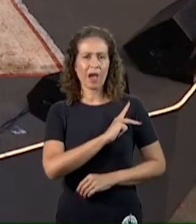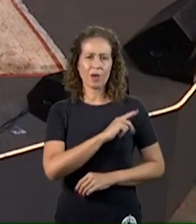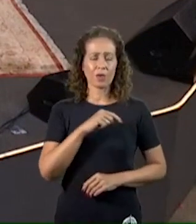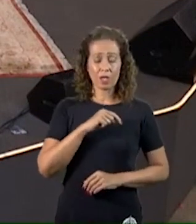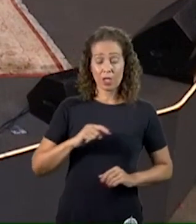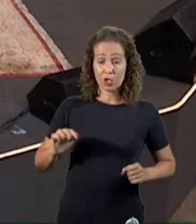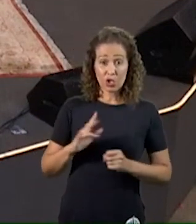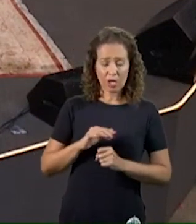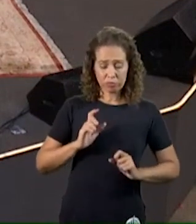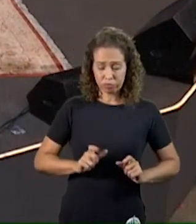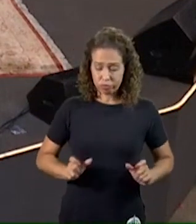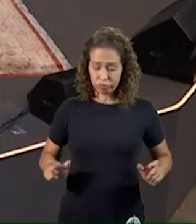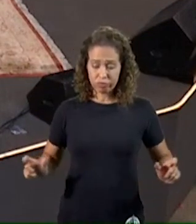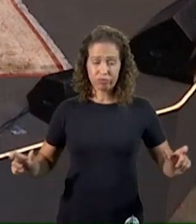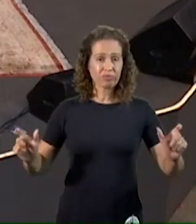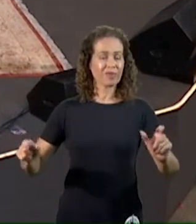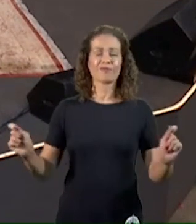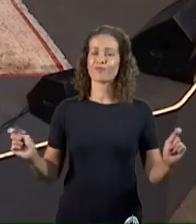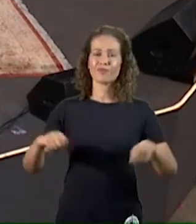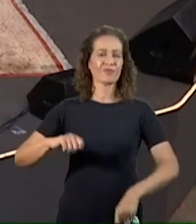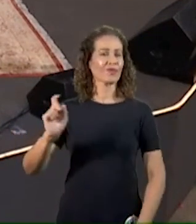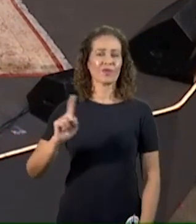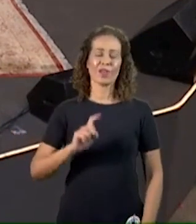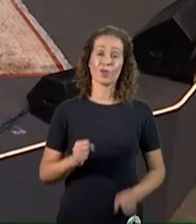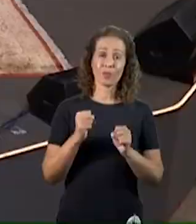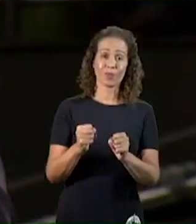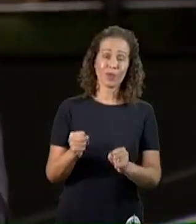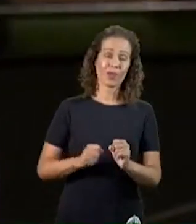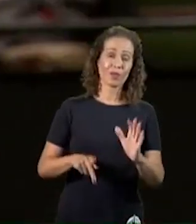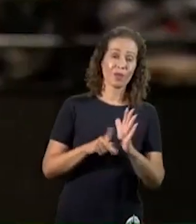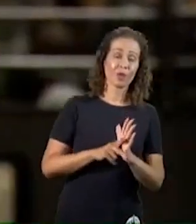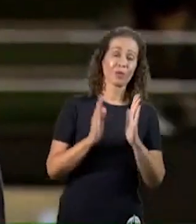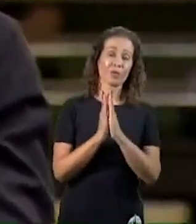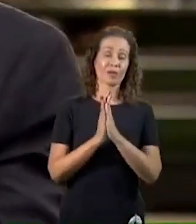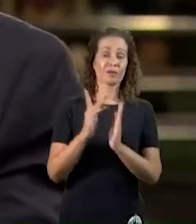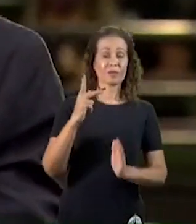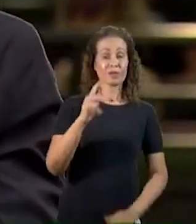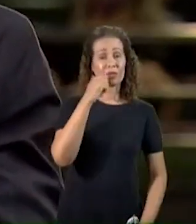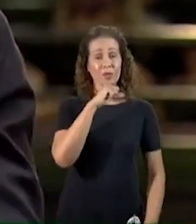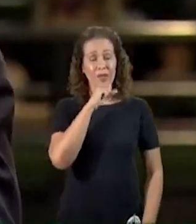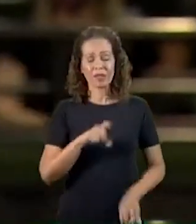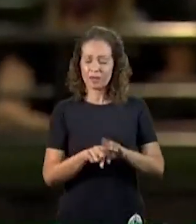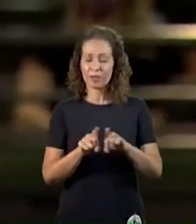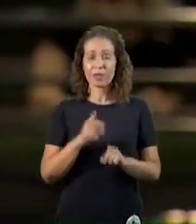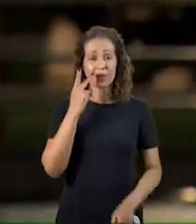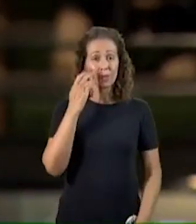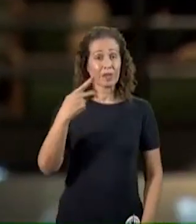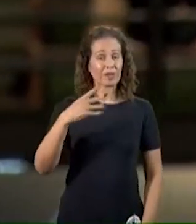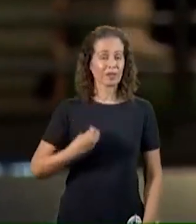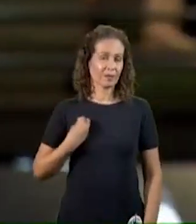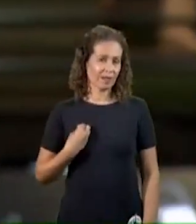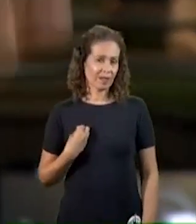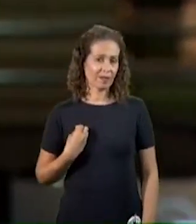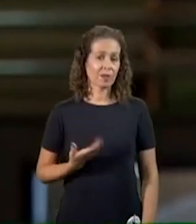dá o poder da oração da sua mãe e do seu pai sobre a sua vida. Um pai e uma mãe que